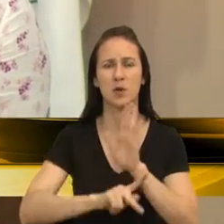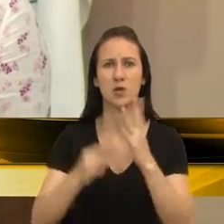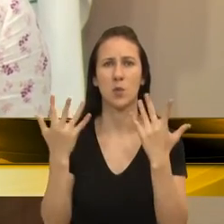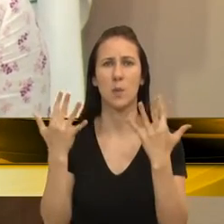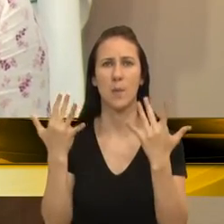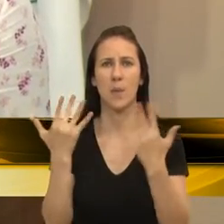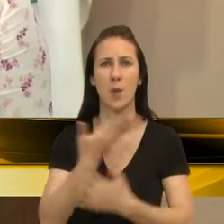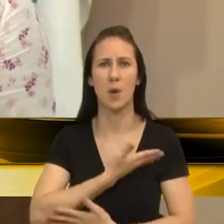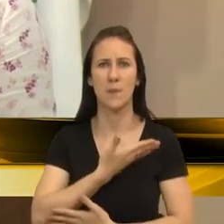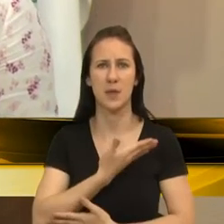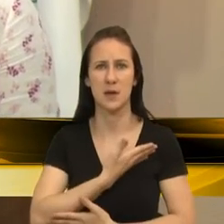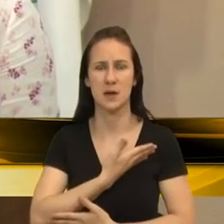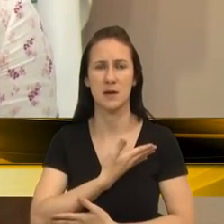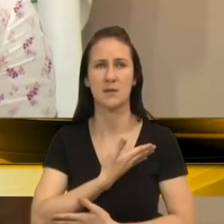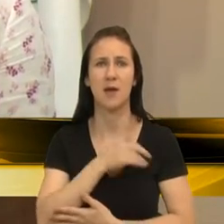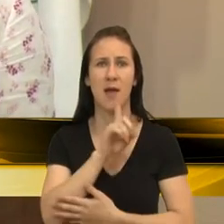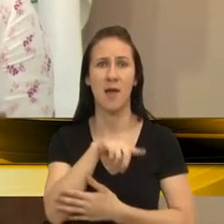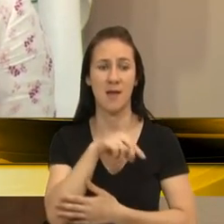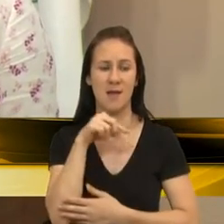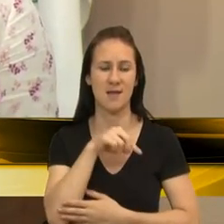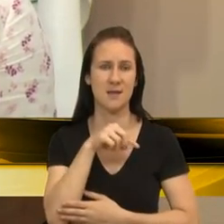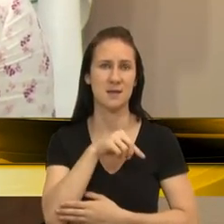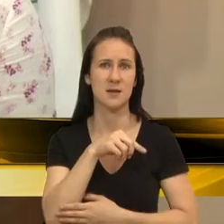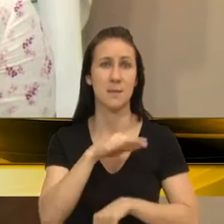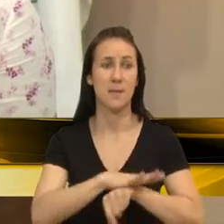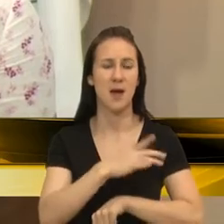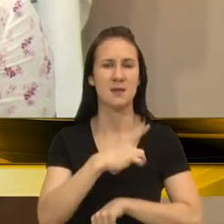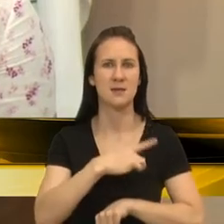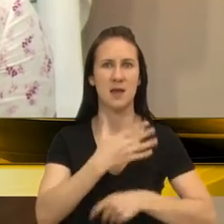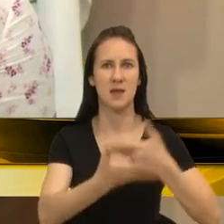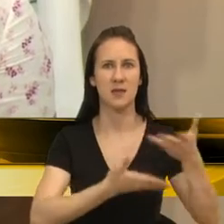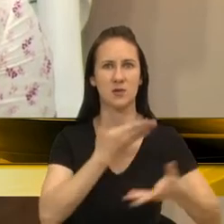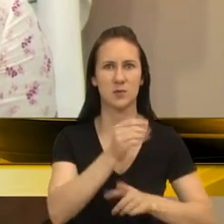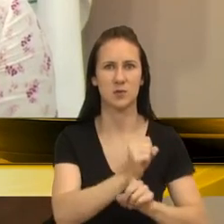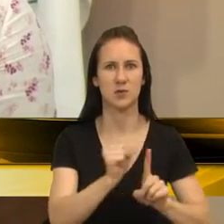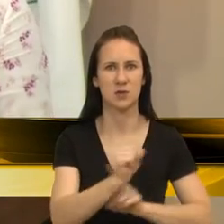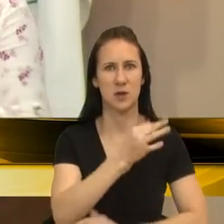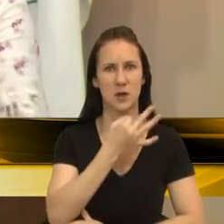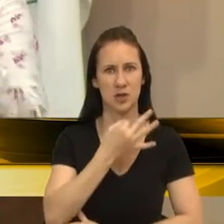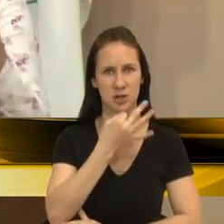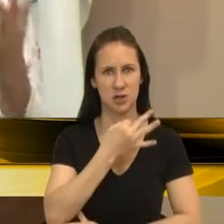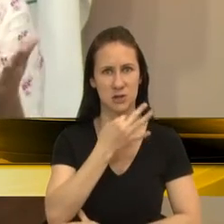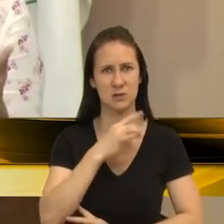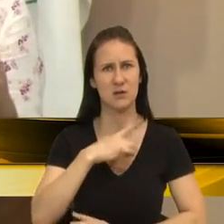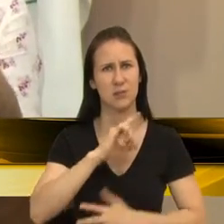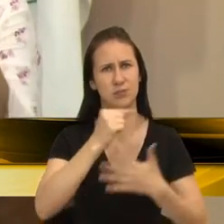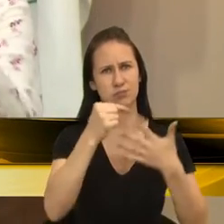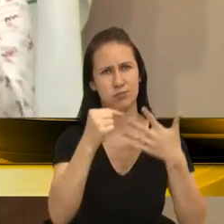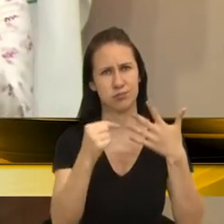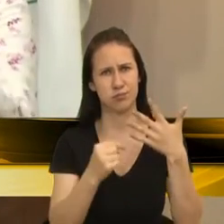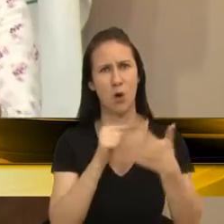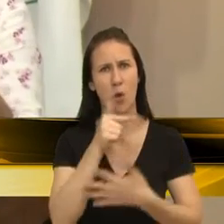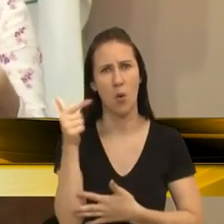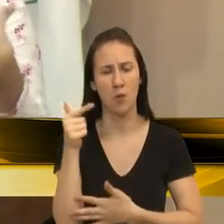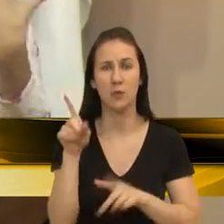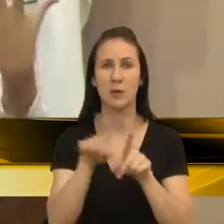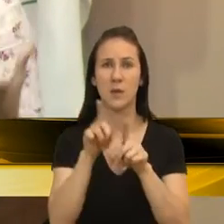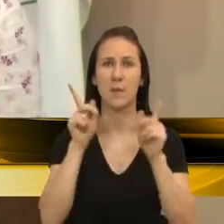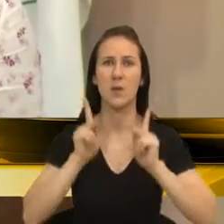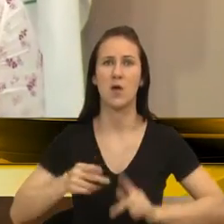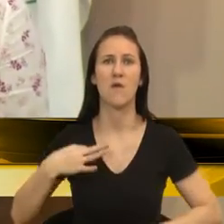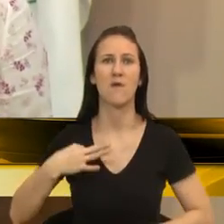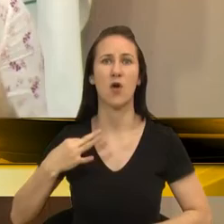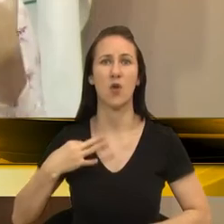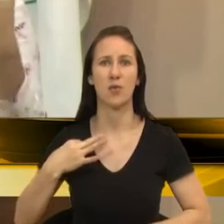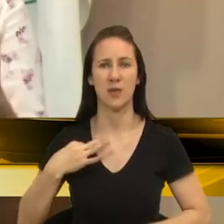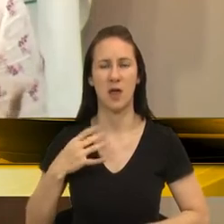um dos serviços que mais tem serviços de assistência social em Caxias, mas a gente tem vários outros, a gente tem o Anjos Voluntários, a gente tem vários